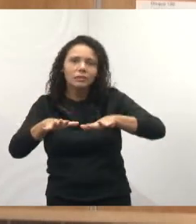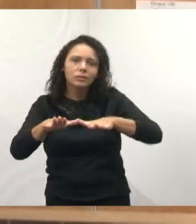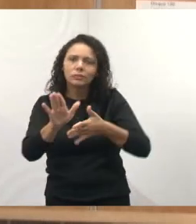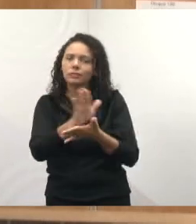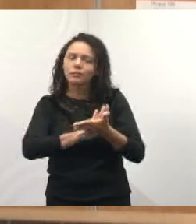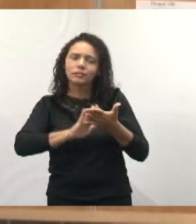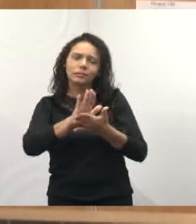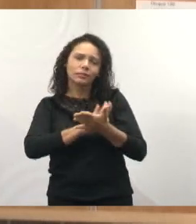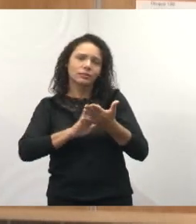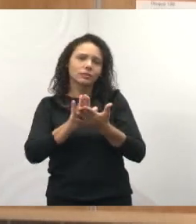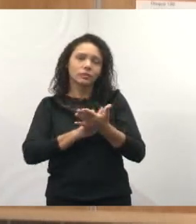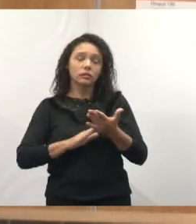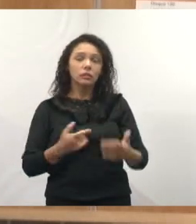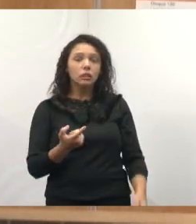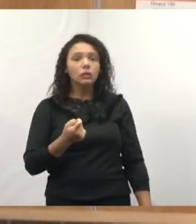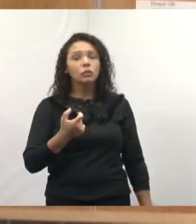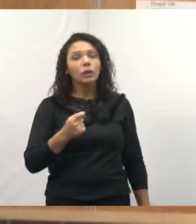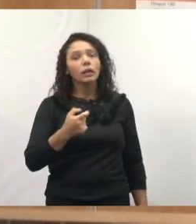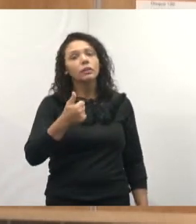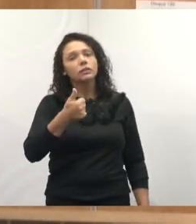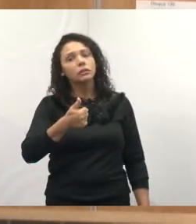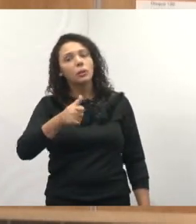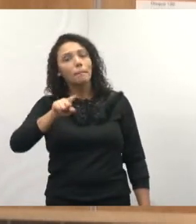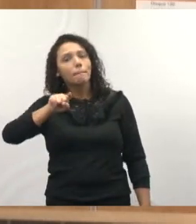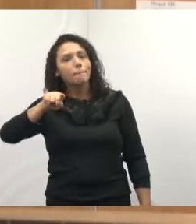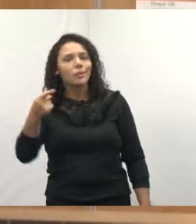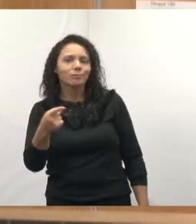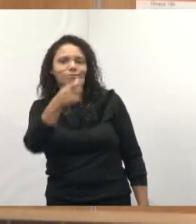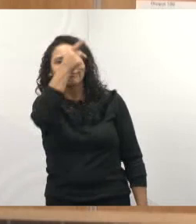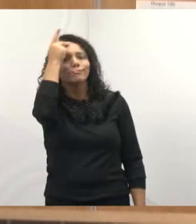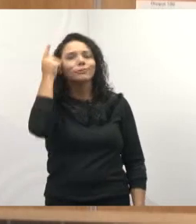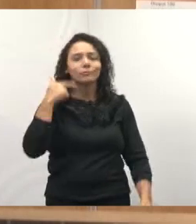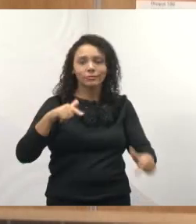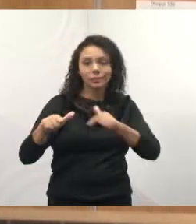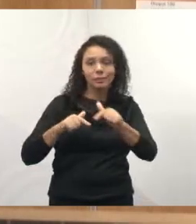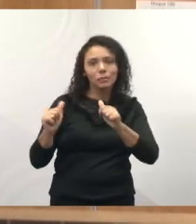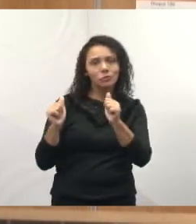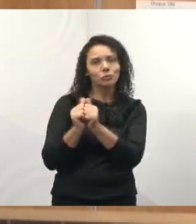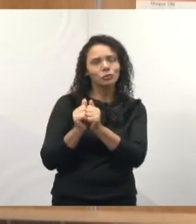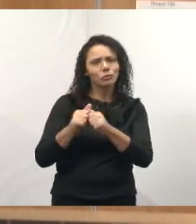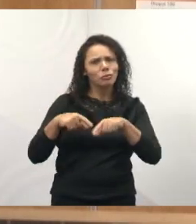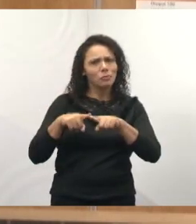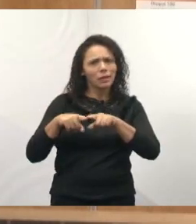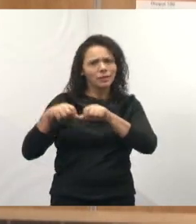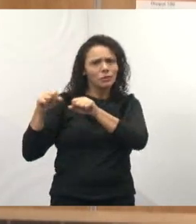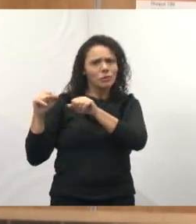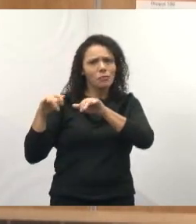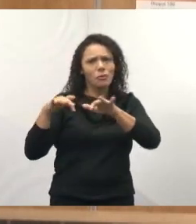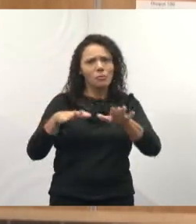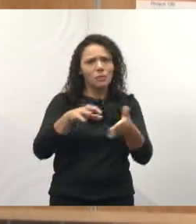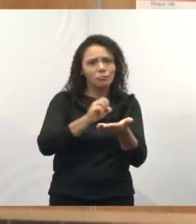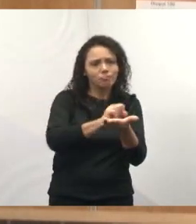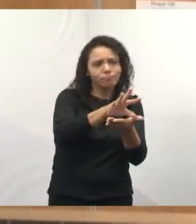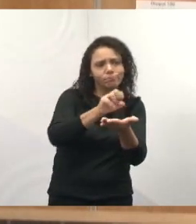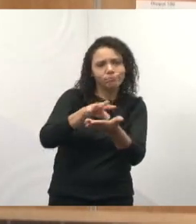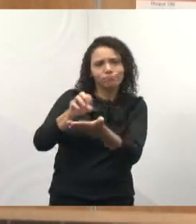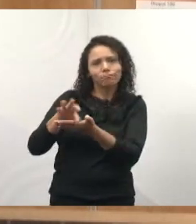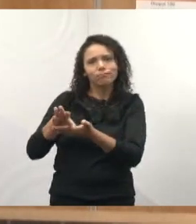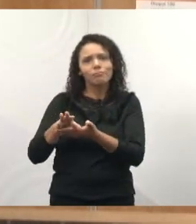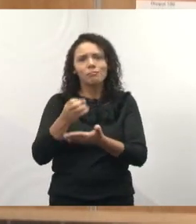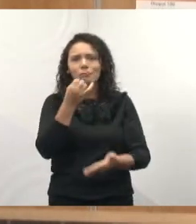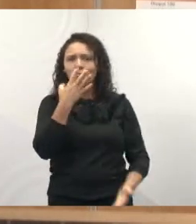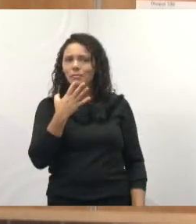mil pessoas que trabalham do lado do prefeito, mas você não vê um compartilhamento do bem. Aí o mal vai lá e